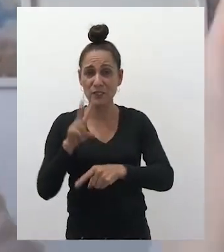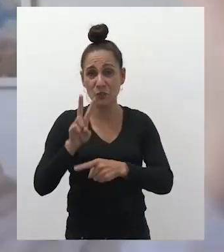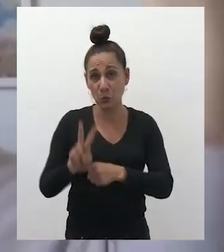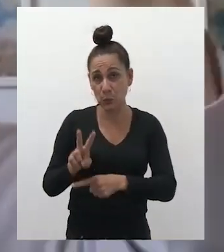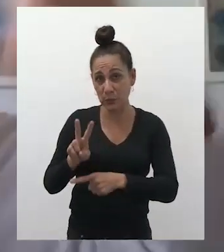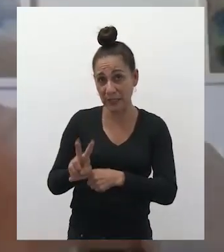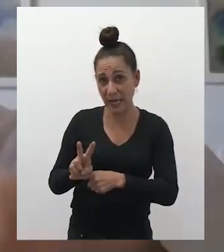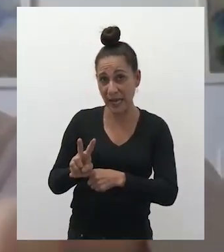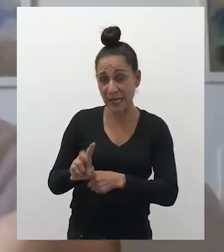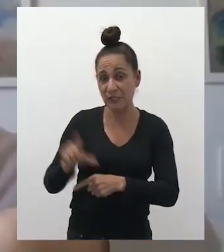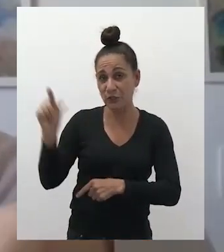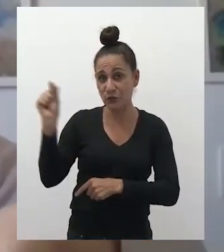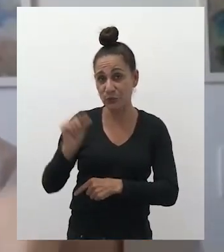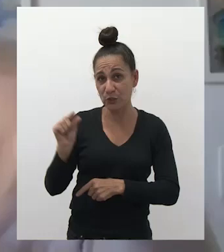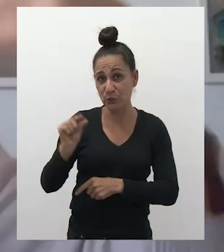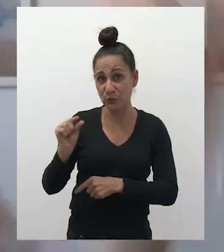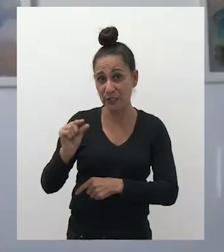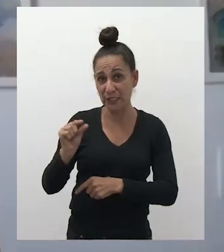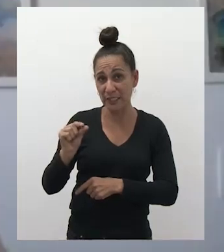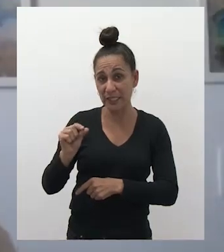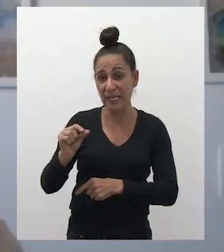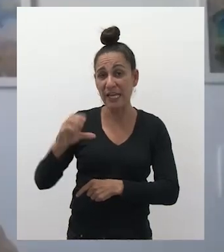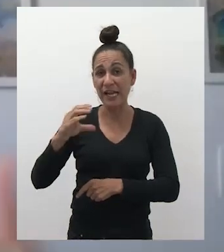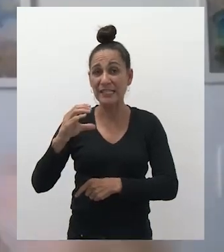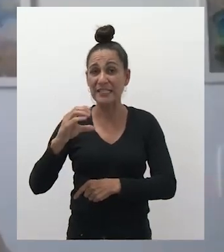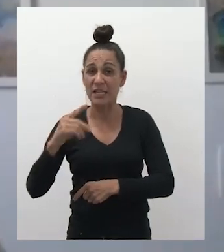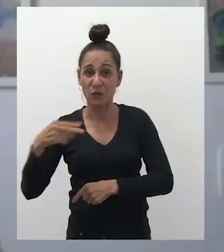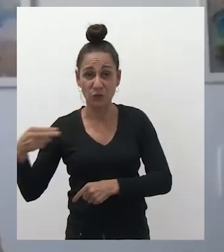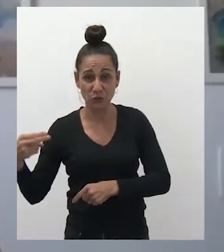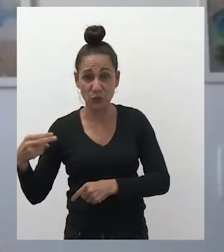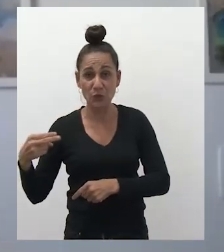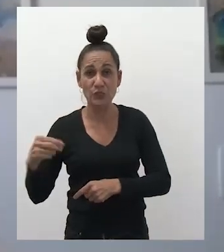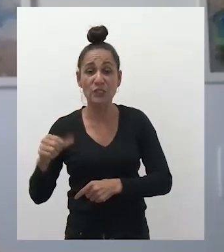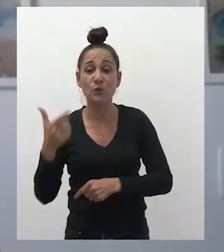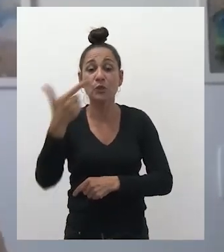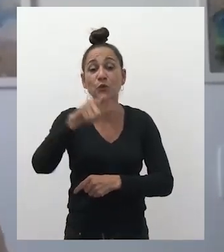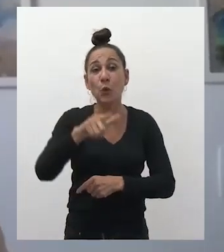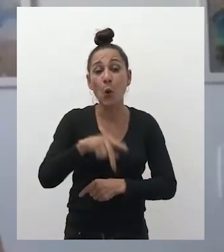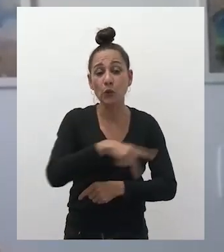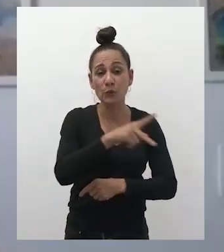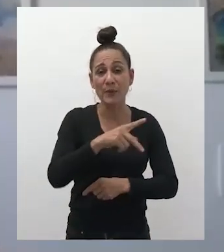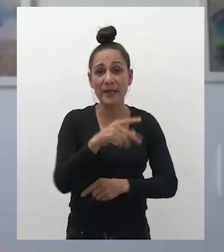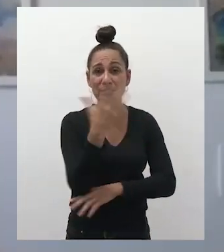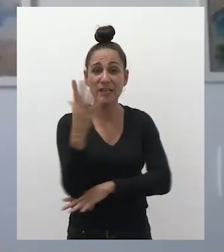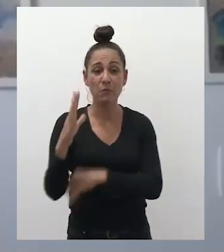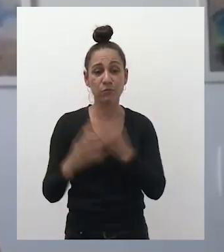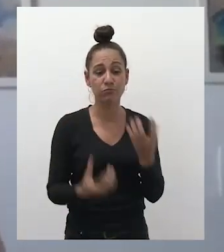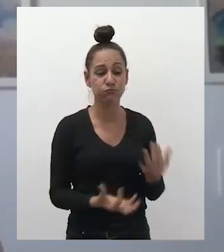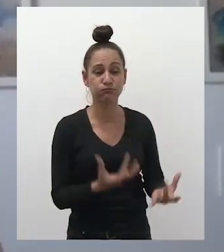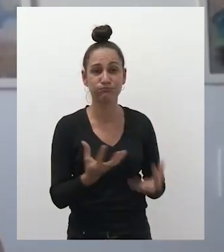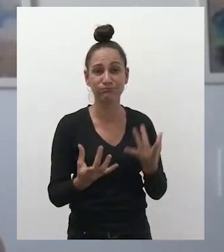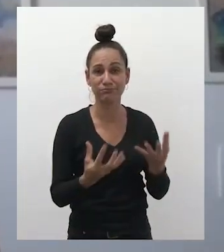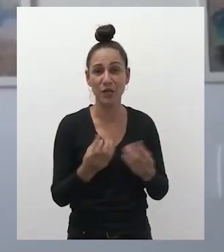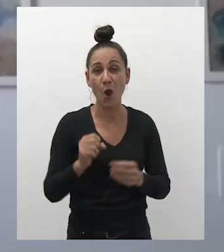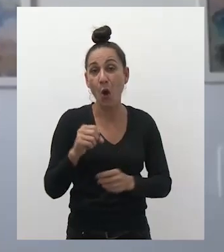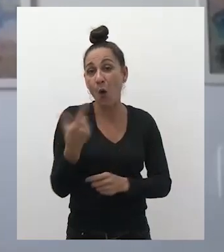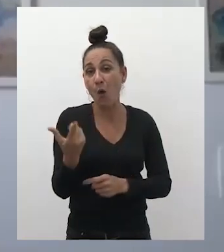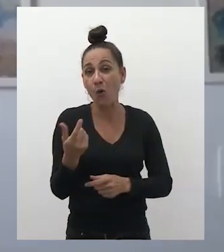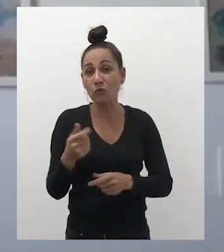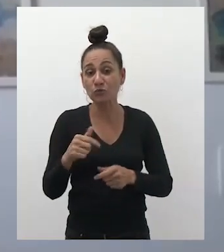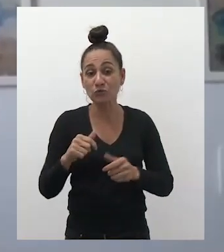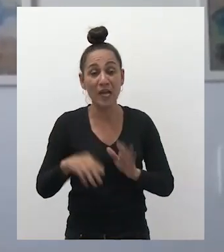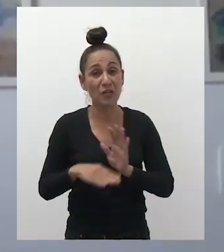para diminuir a emissão de carbono, enquanto o outro está queimando a floresta toda, ou não está tomando as